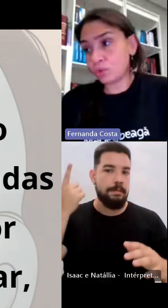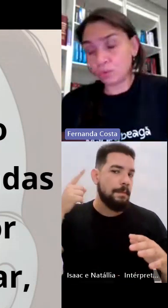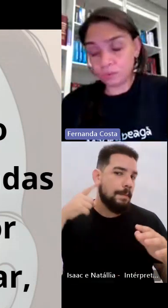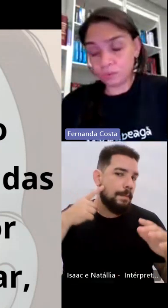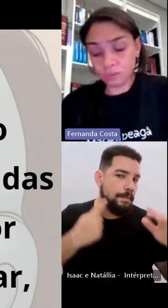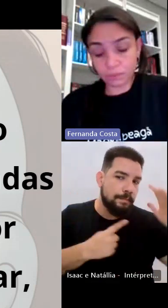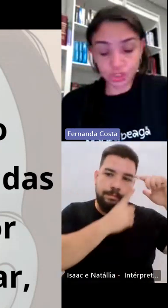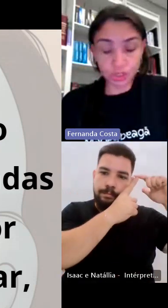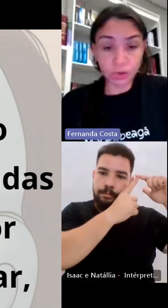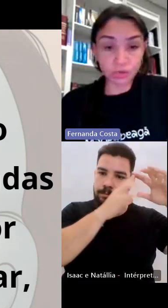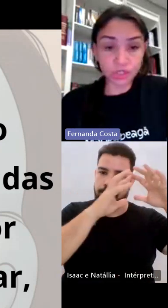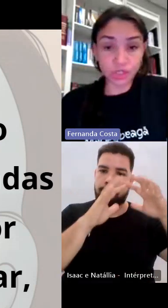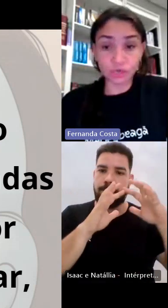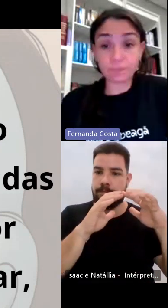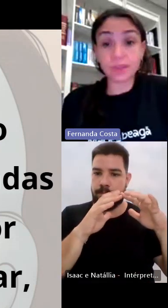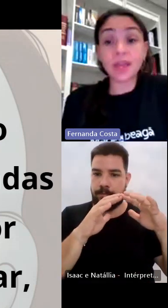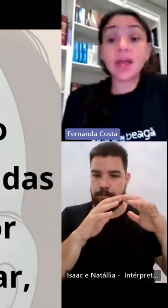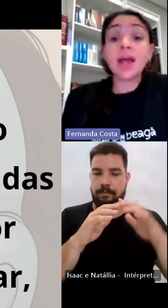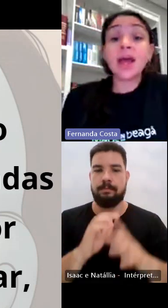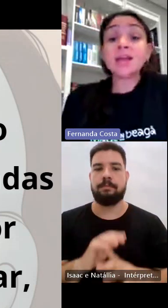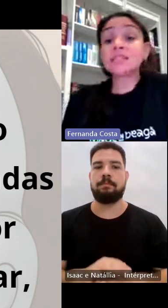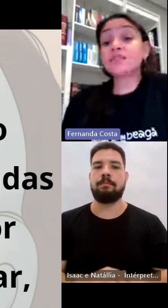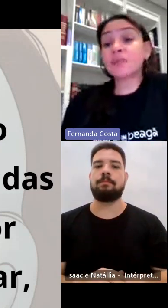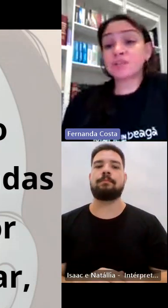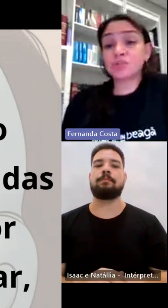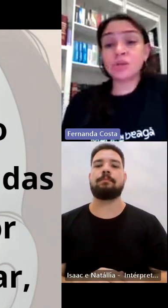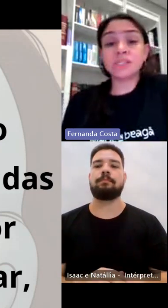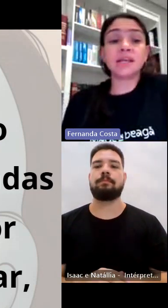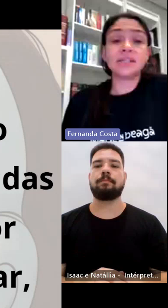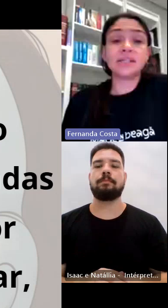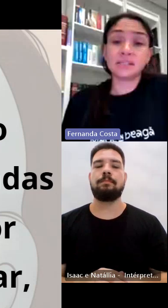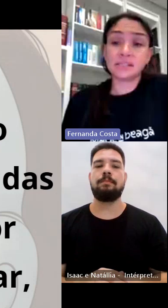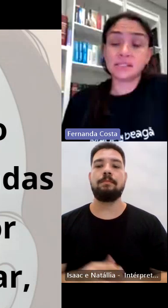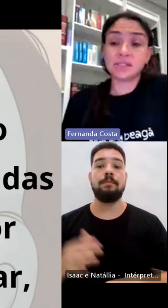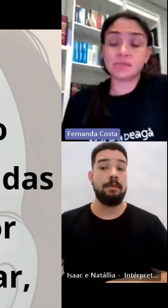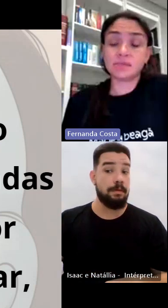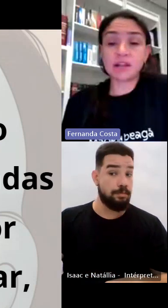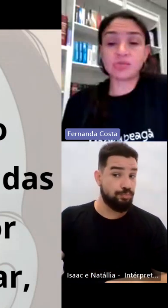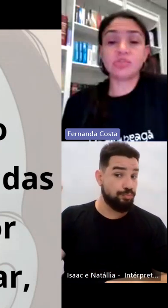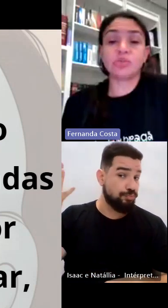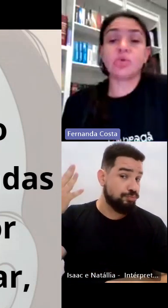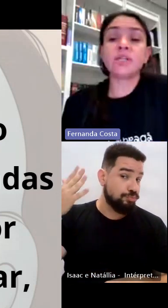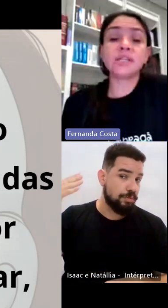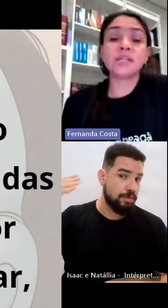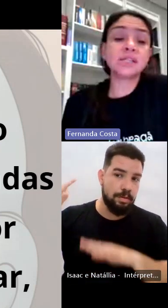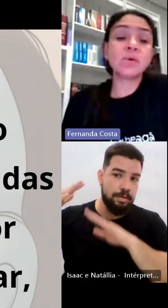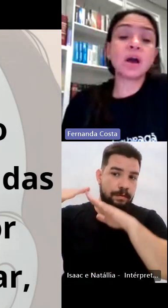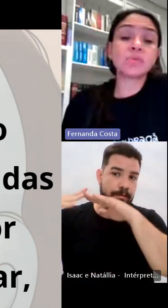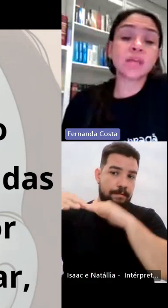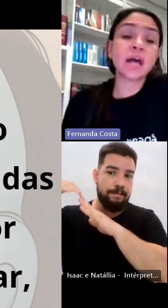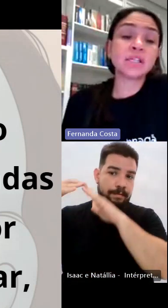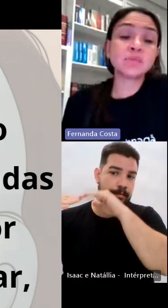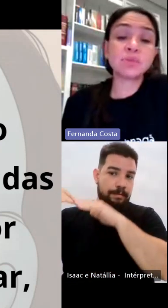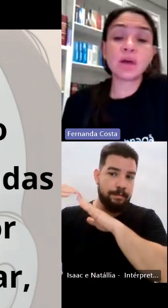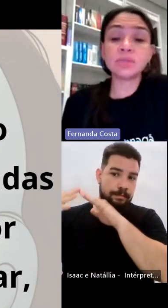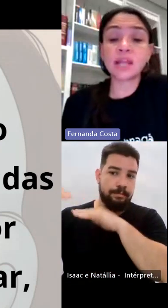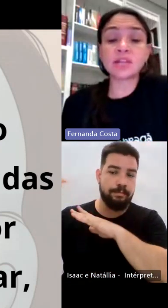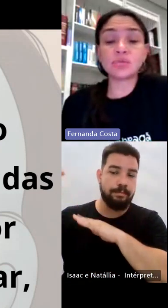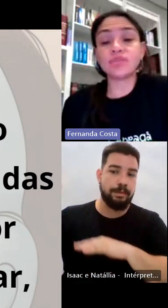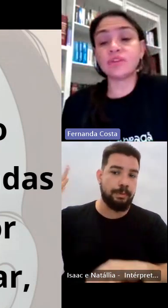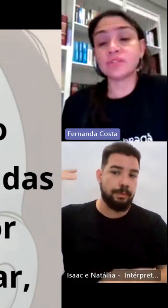como um estímulo auditivo. Essas vibrações, né, essas vibrações sonoras, elas são causadas